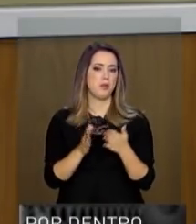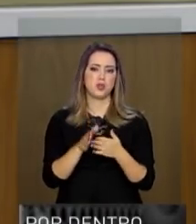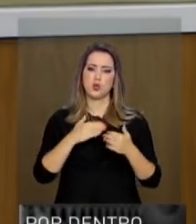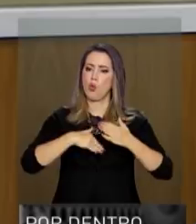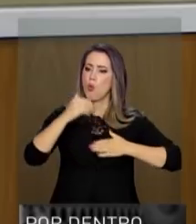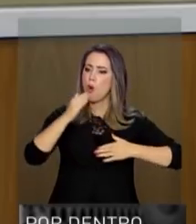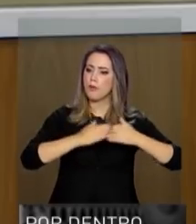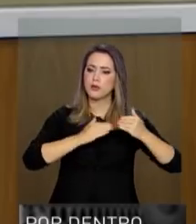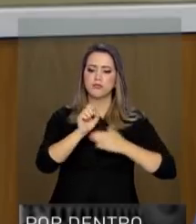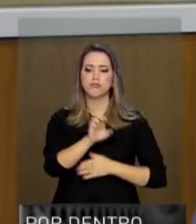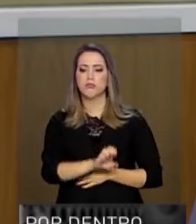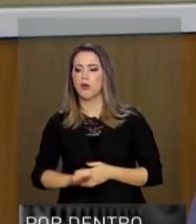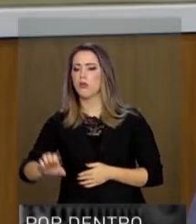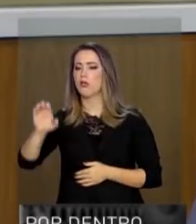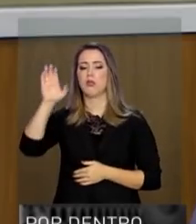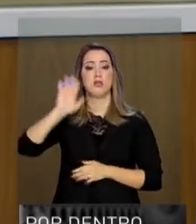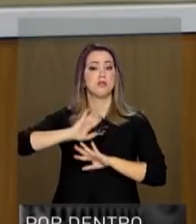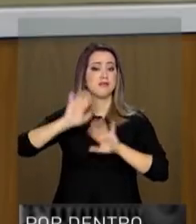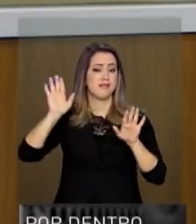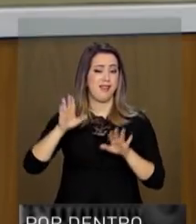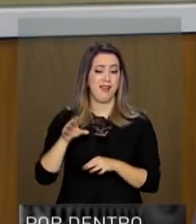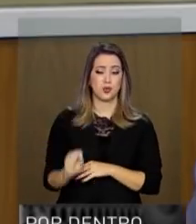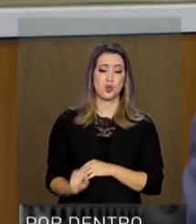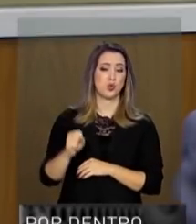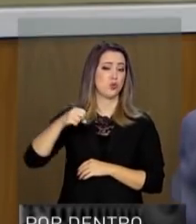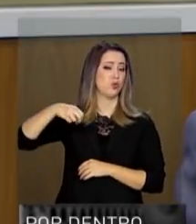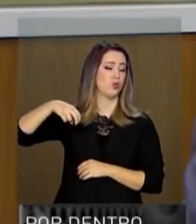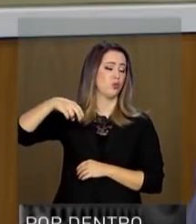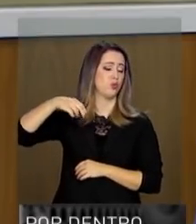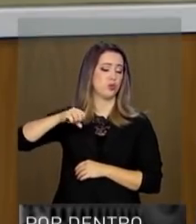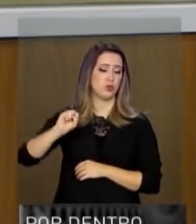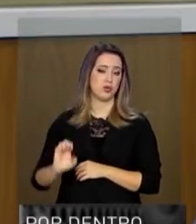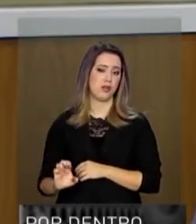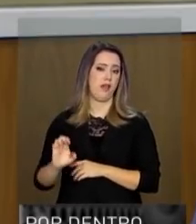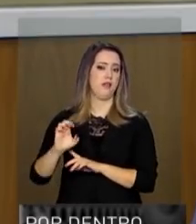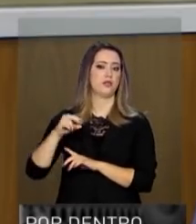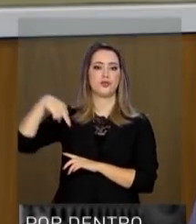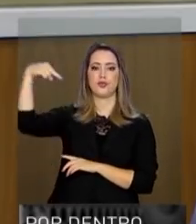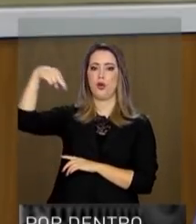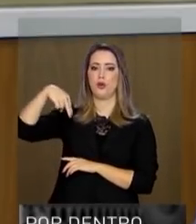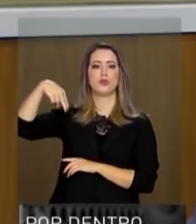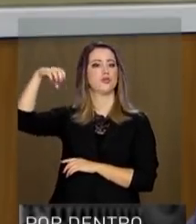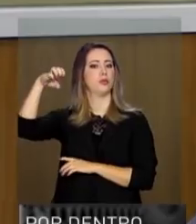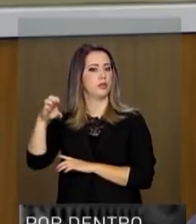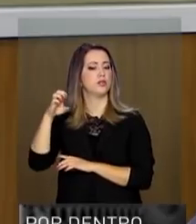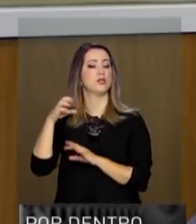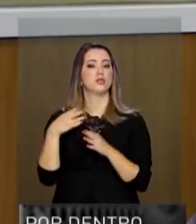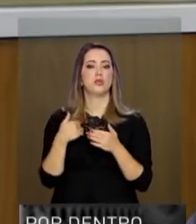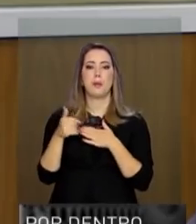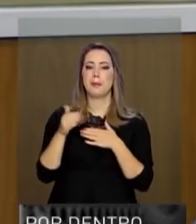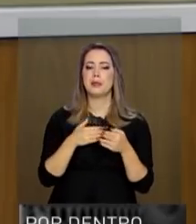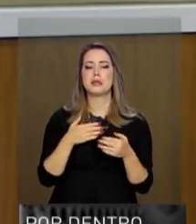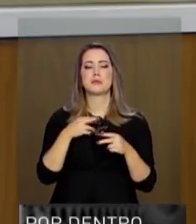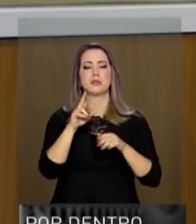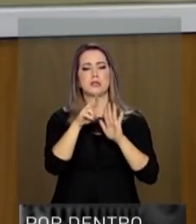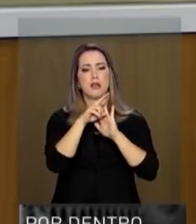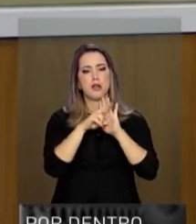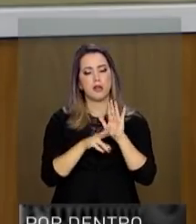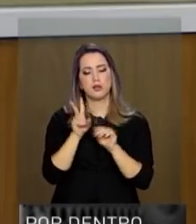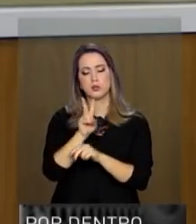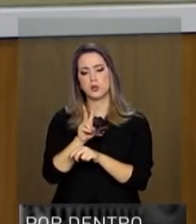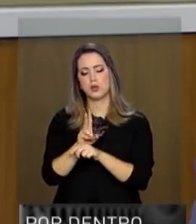morar no estado do sul, do sudeste, do norte, do nordeste, não importa. Quer dizer, permanecem exatamente as mesmas regras, está protegendo